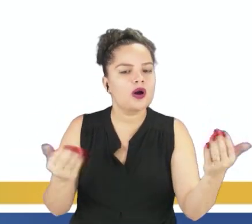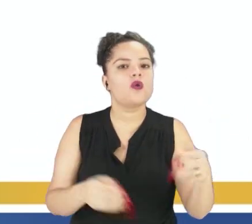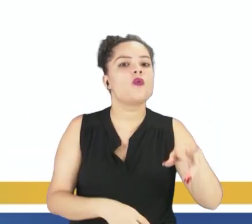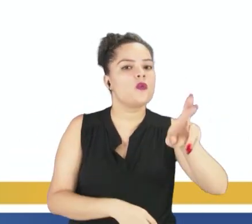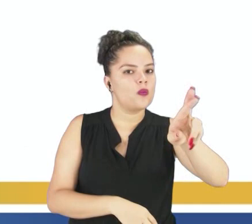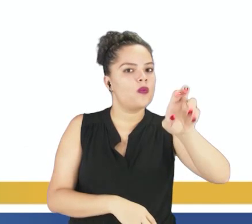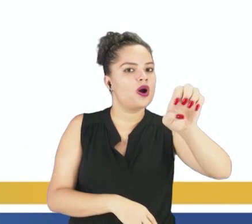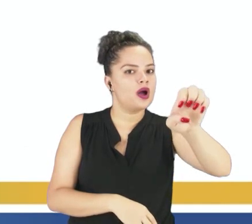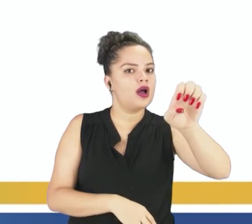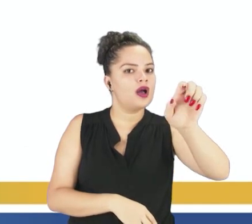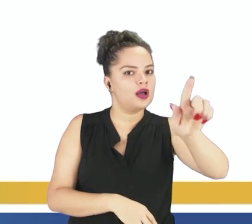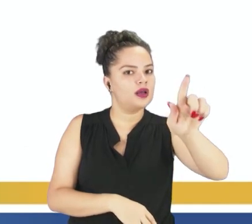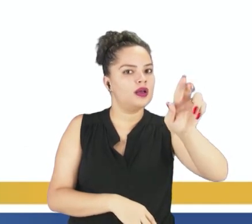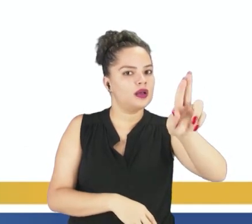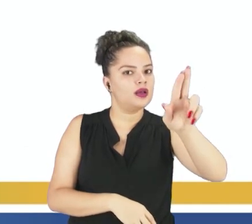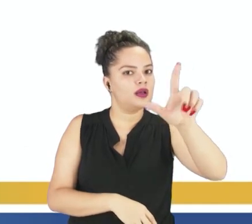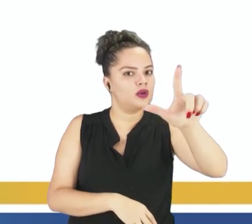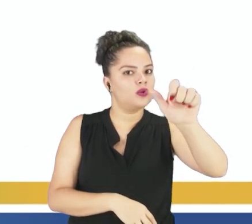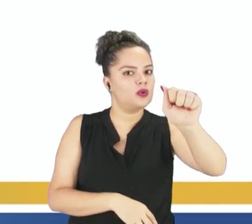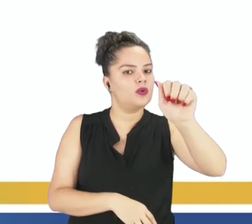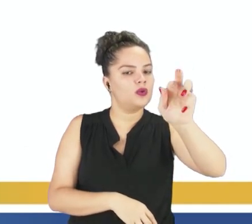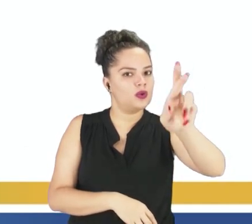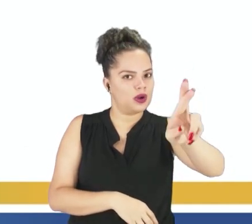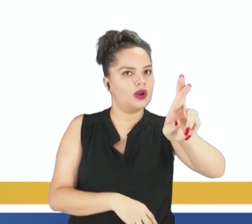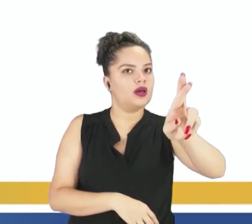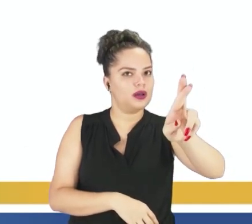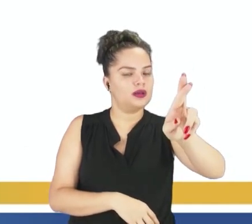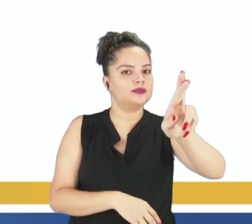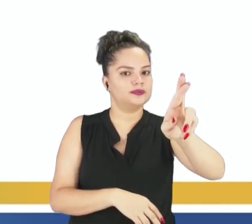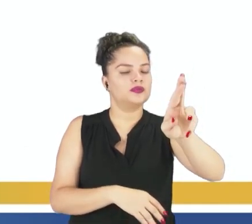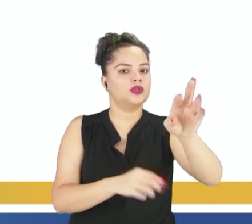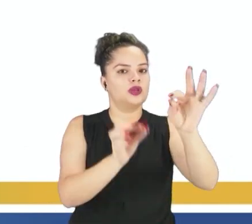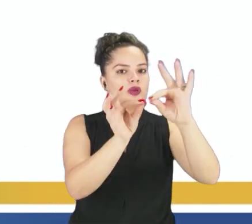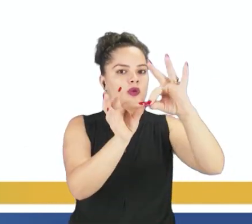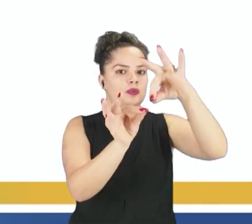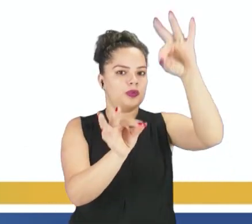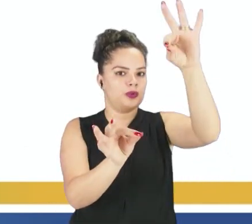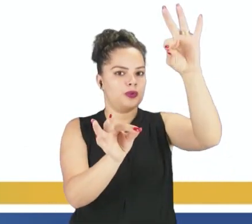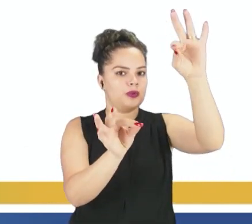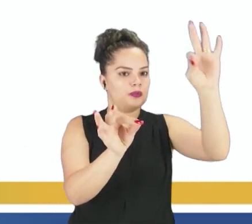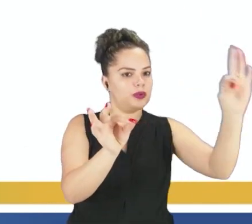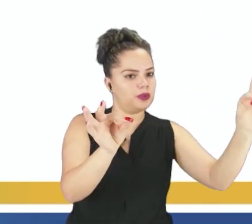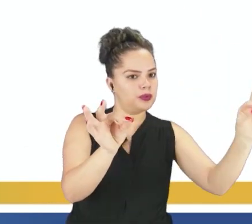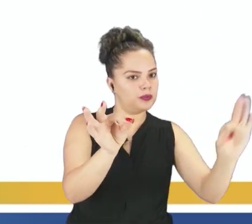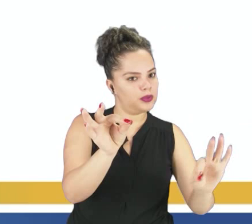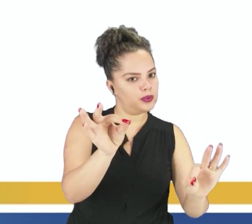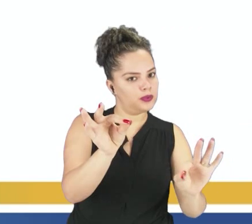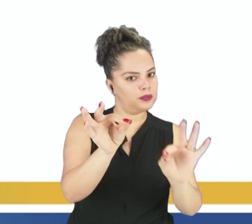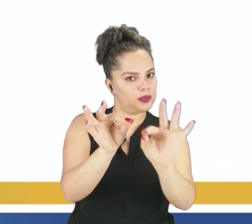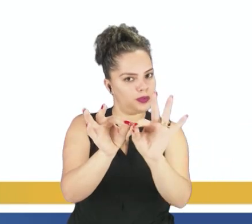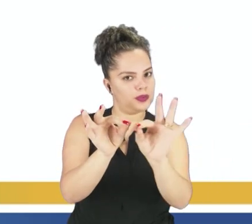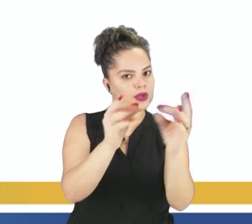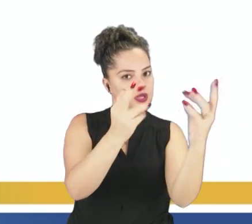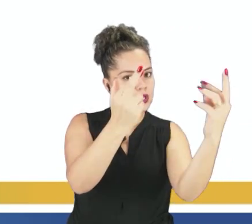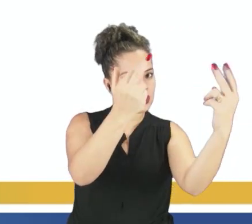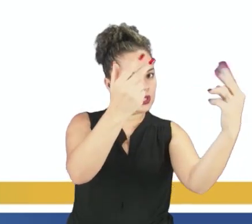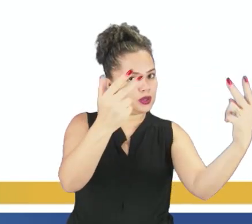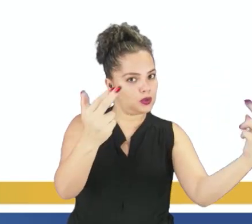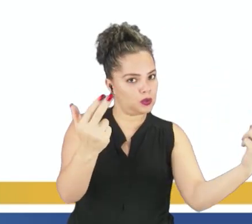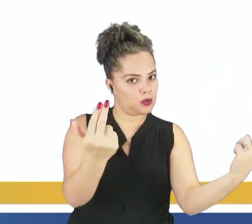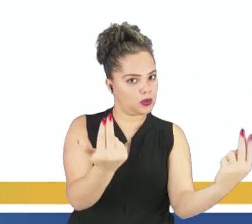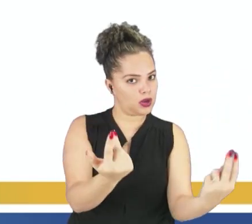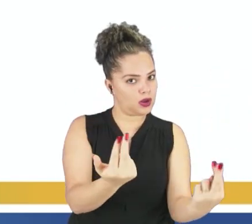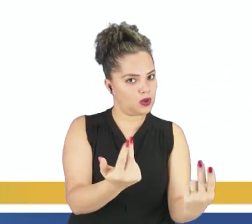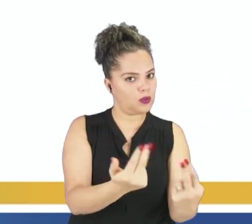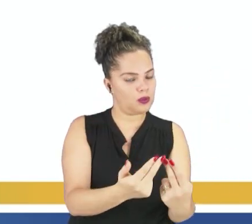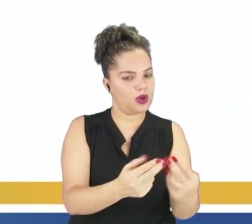que ele é regular, né? Os lados têm o mesmo comprimento, né? Inclusive os ângulos têm a mesma